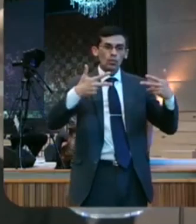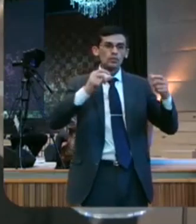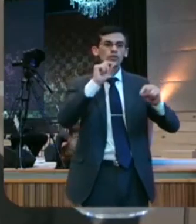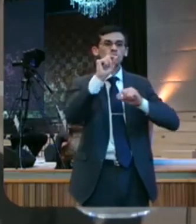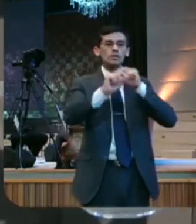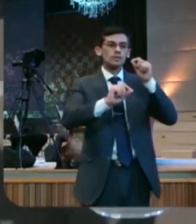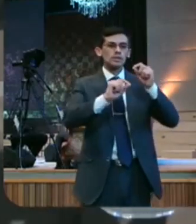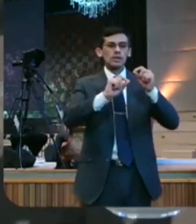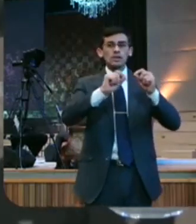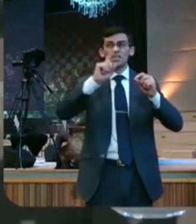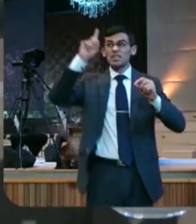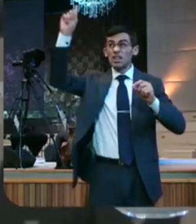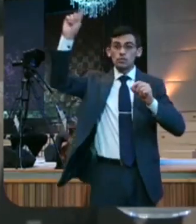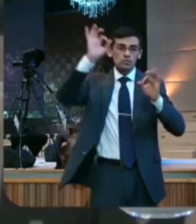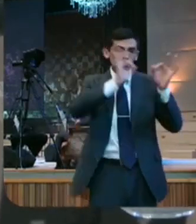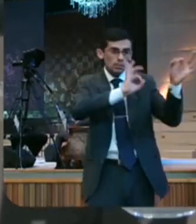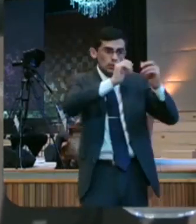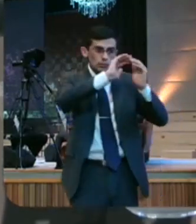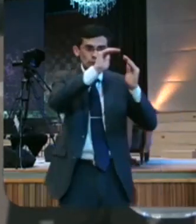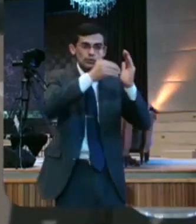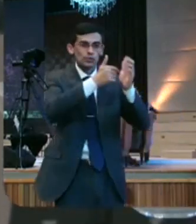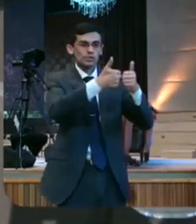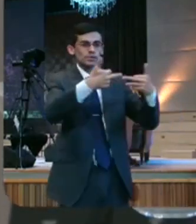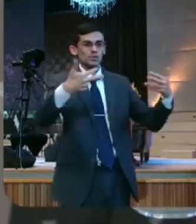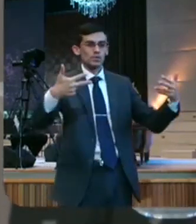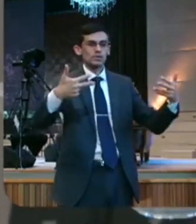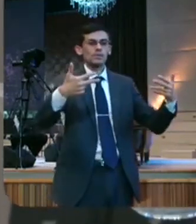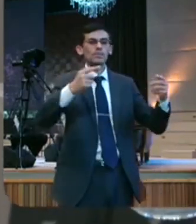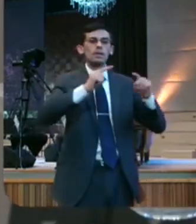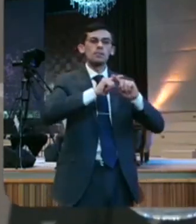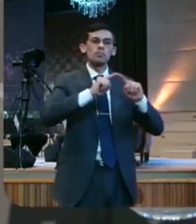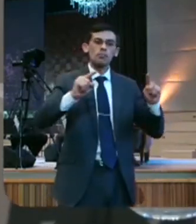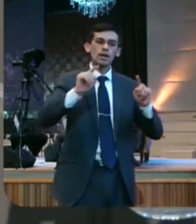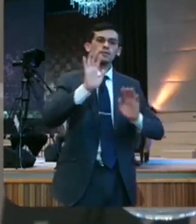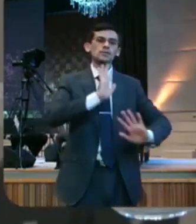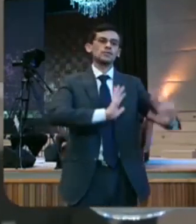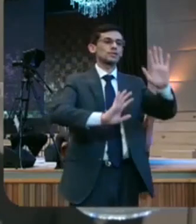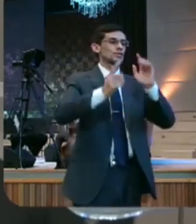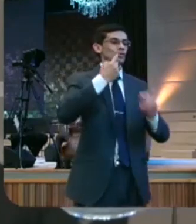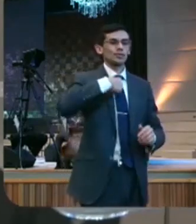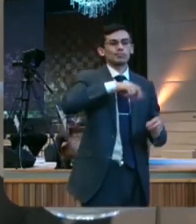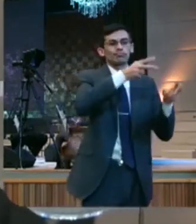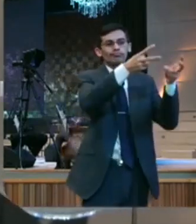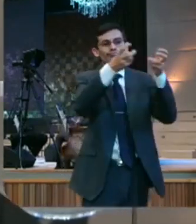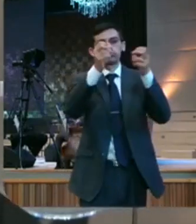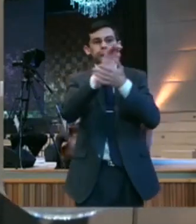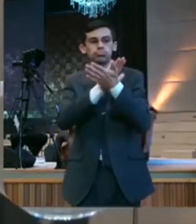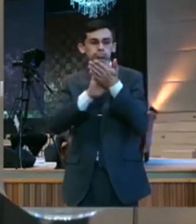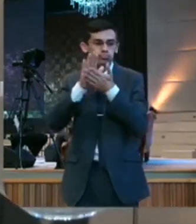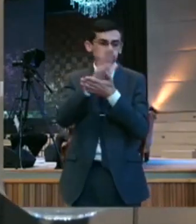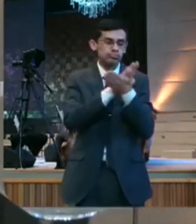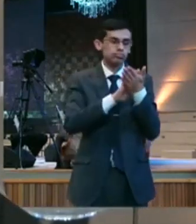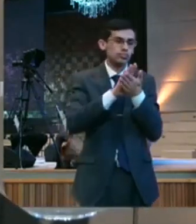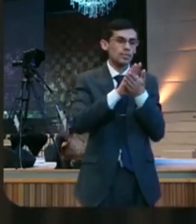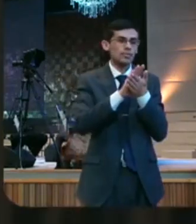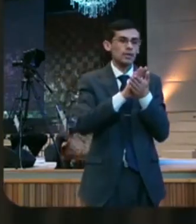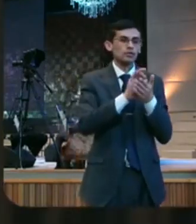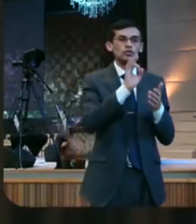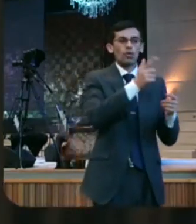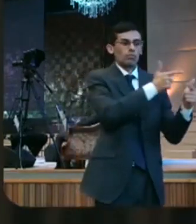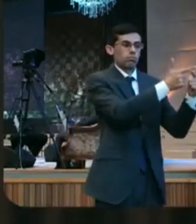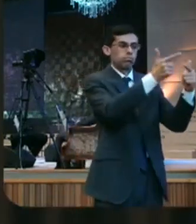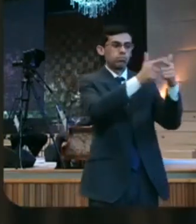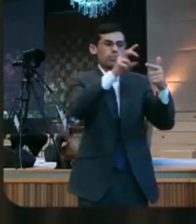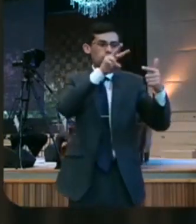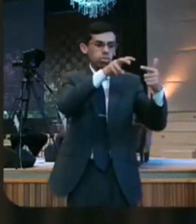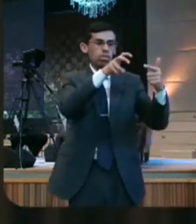os espias, tudo isso faz parte da vida. Mas também não presto atenção só nos